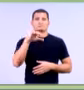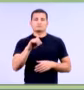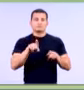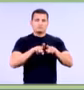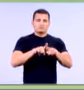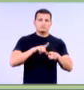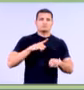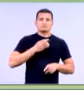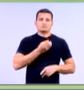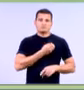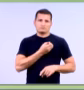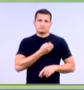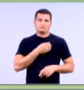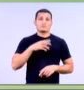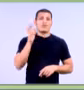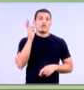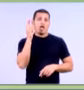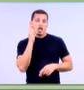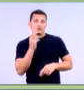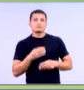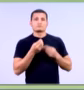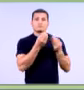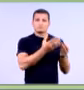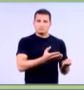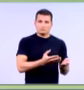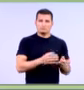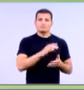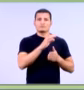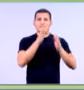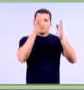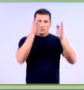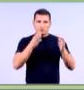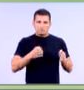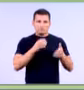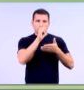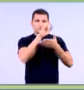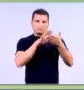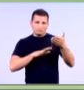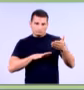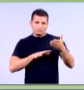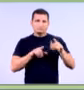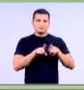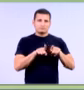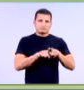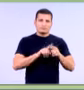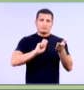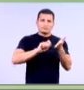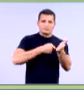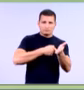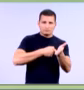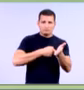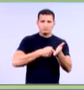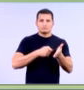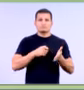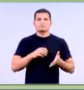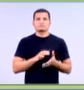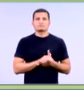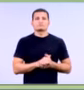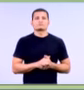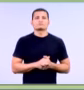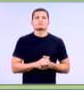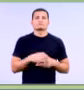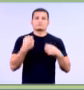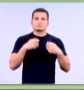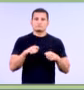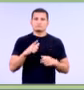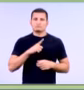tem o destinatário, o assunto, o corpo do ofício e a assinatura, o fechamento e a assinatura que